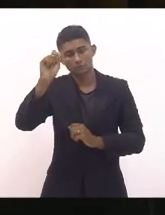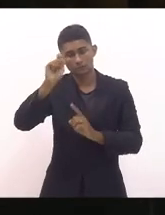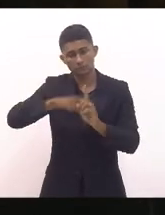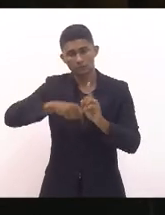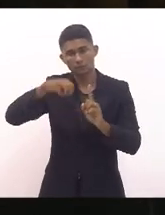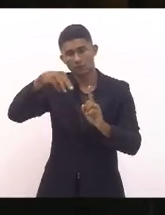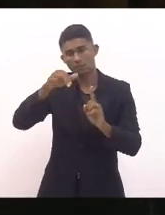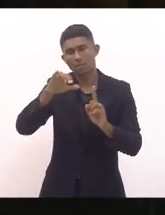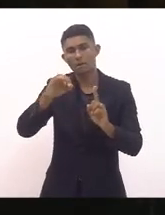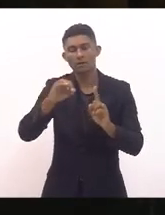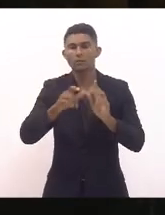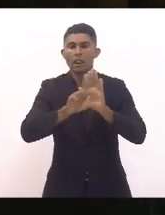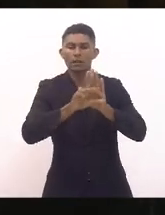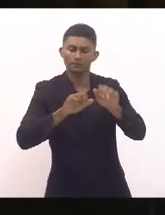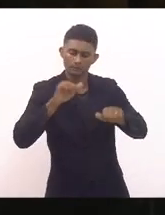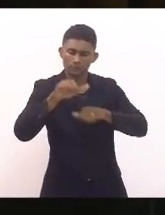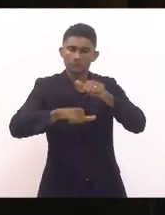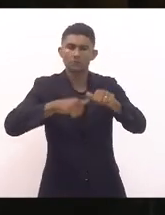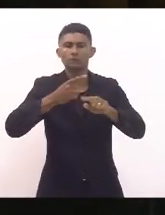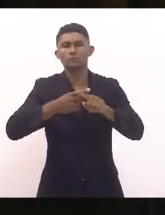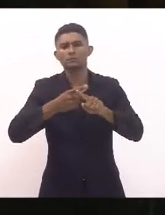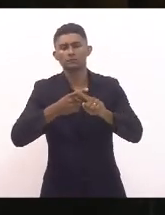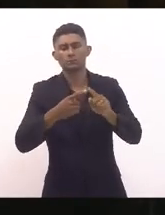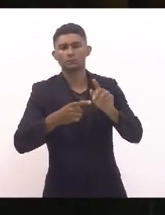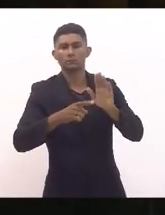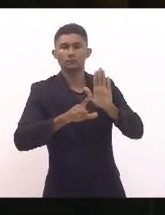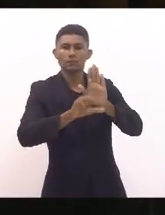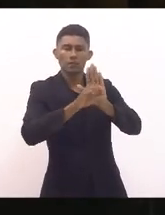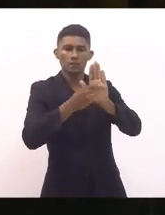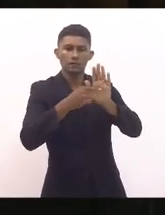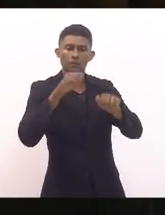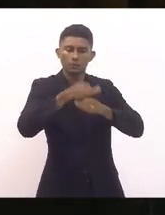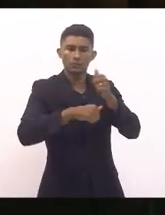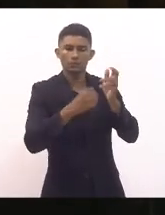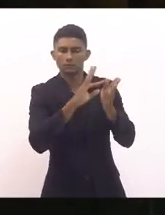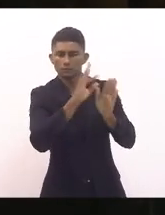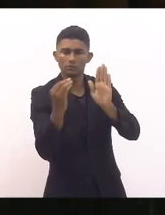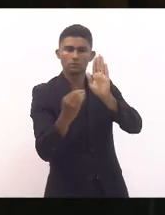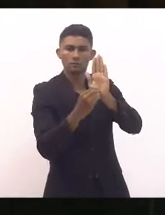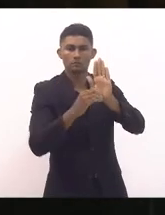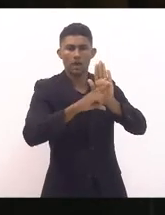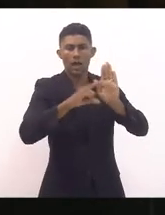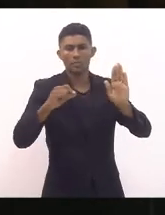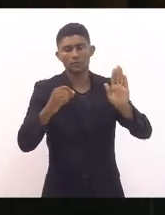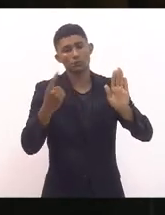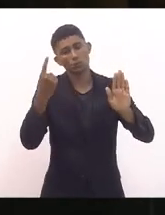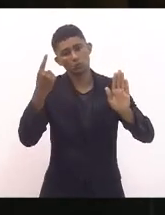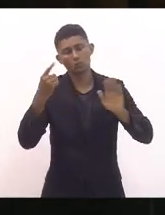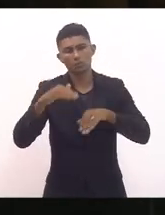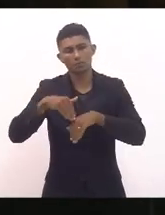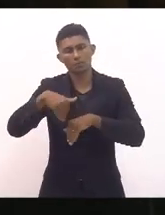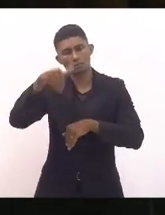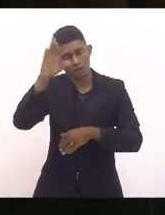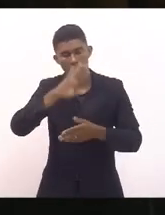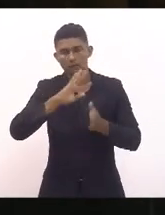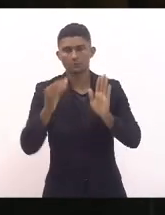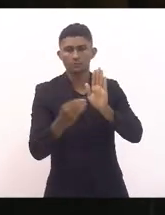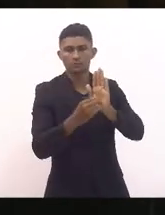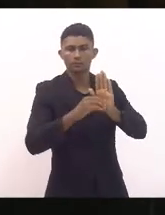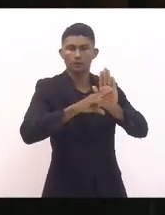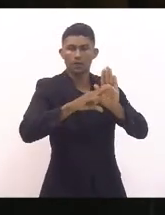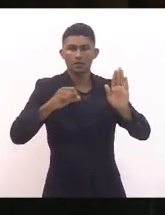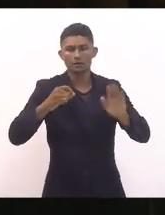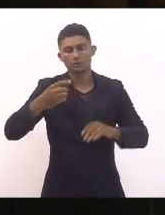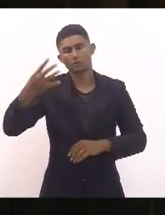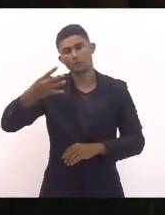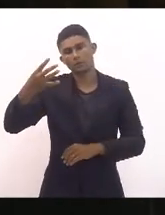essa alteração vai estar incluindo mais um artigo, que seria o artigo 4º,